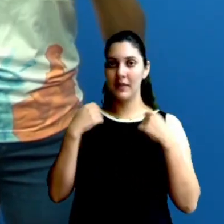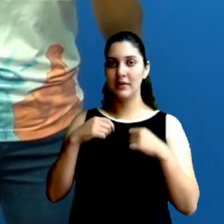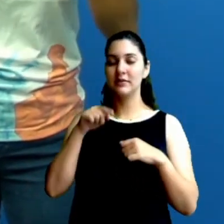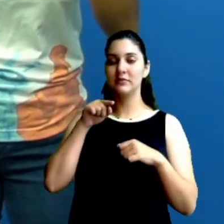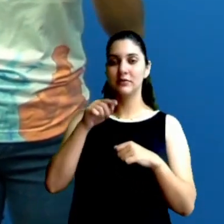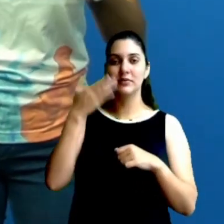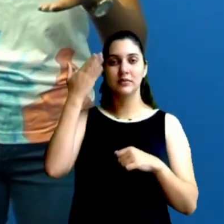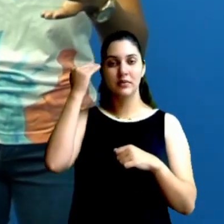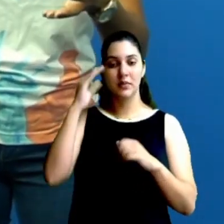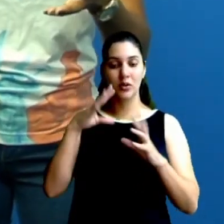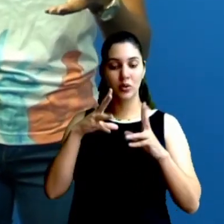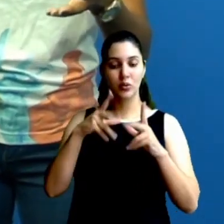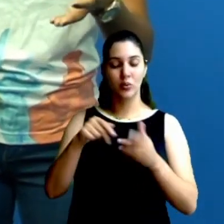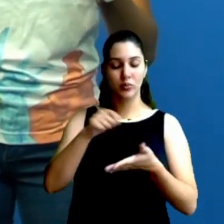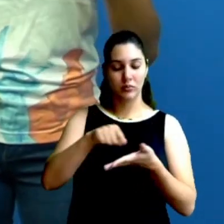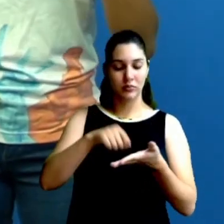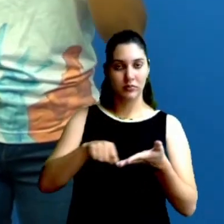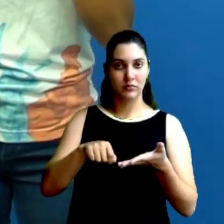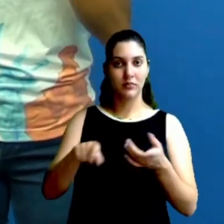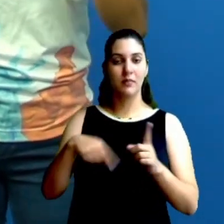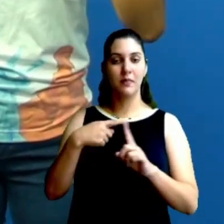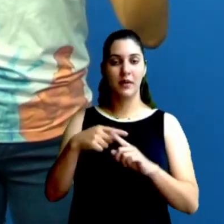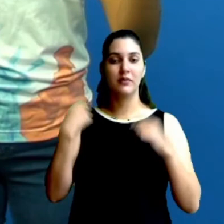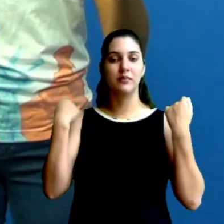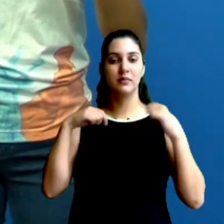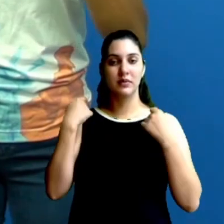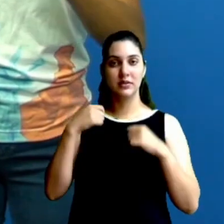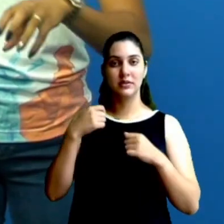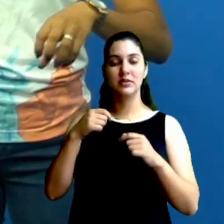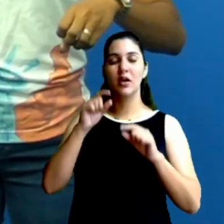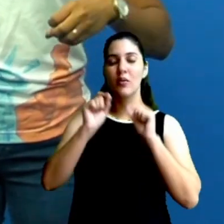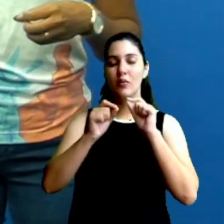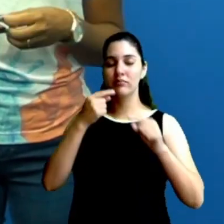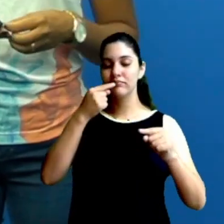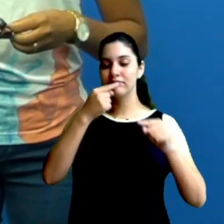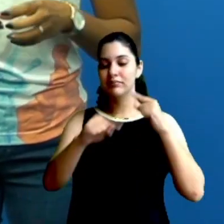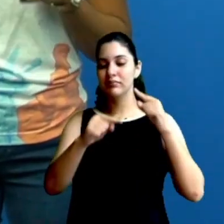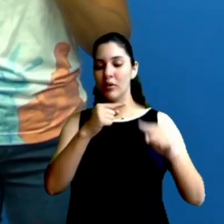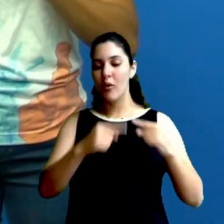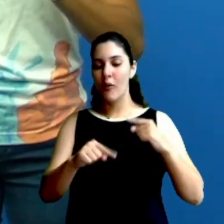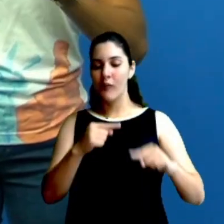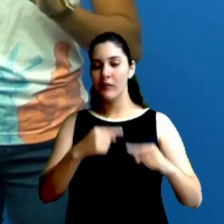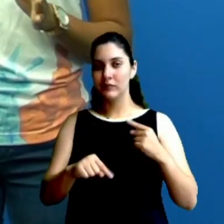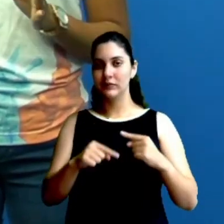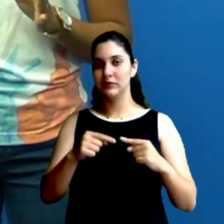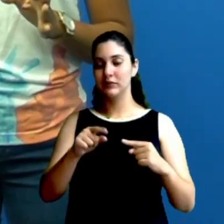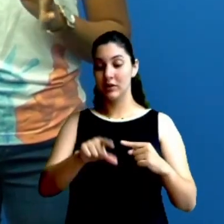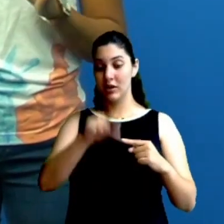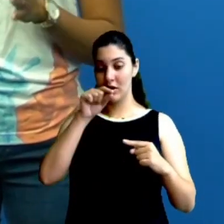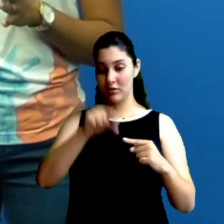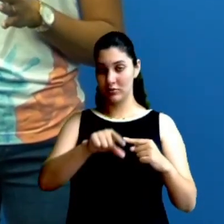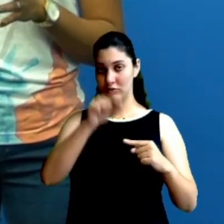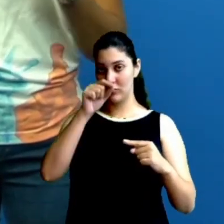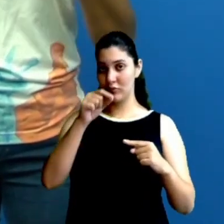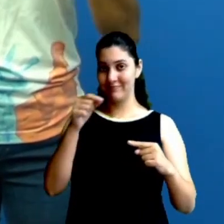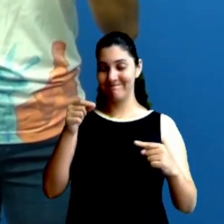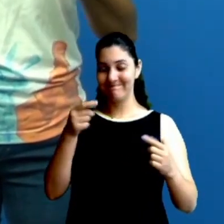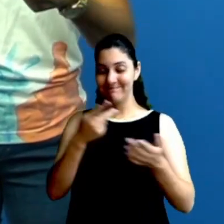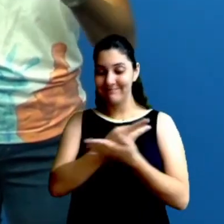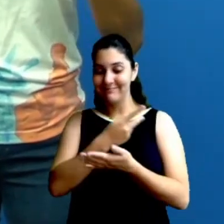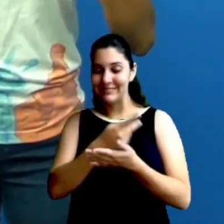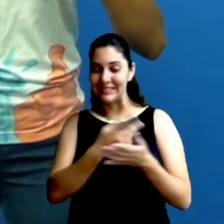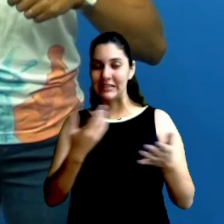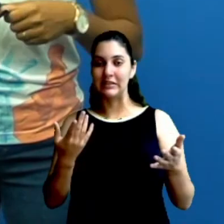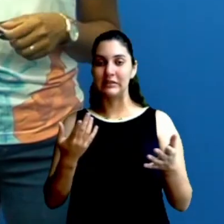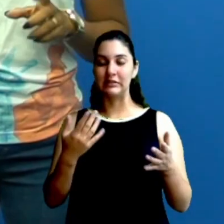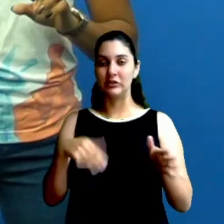você saber tudo o que está escrito, mas você precisa ir cortando as opções que você acha que não encaixa e aí